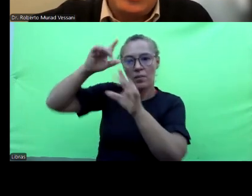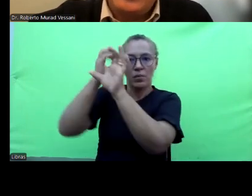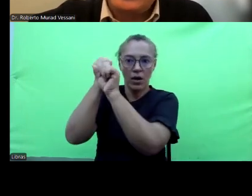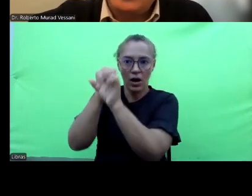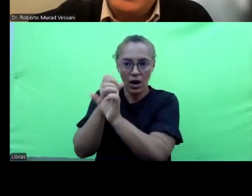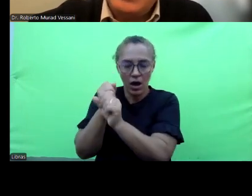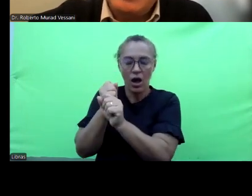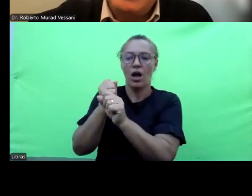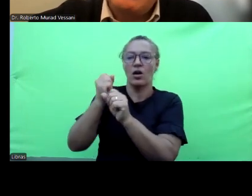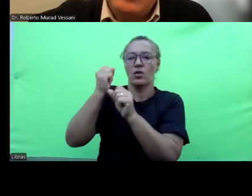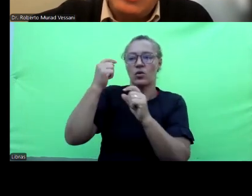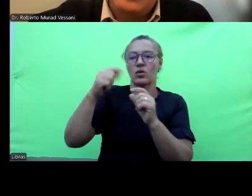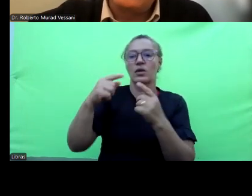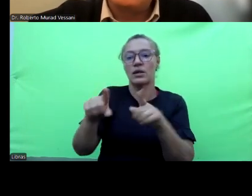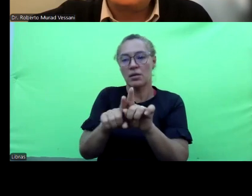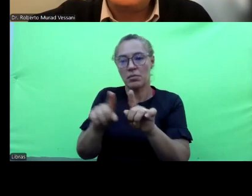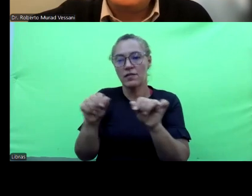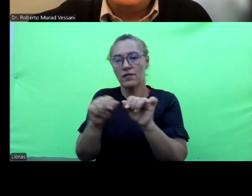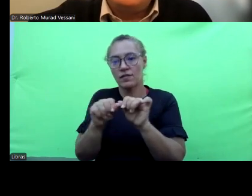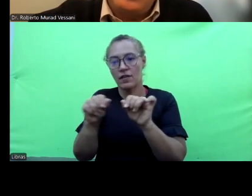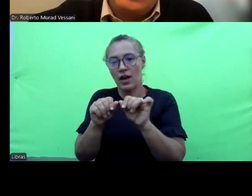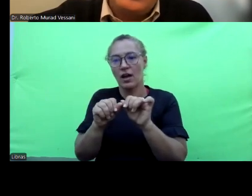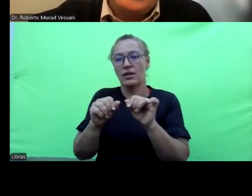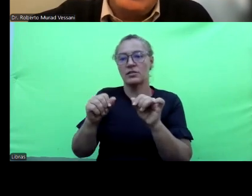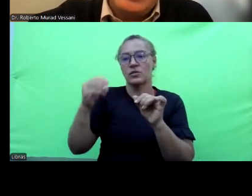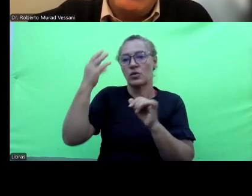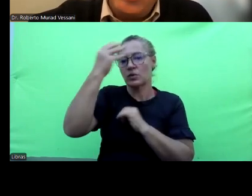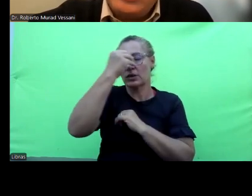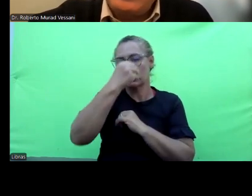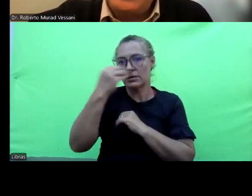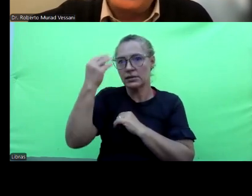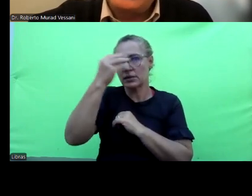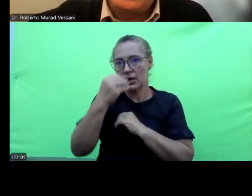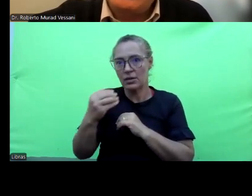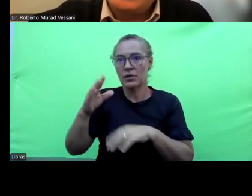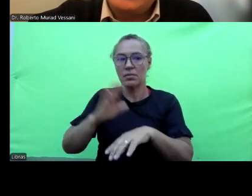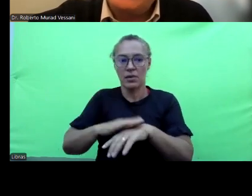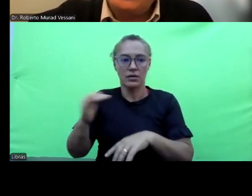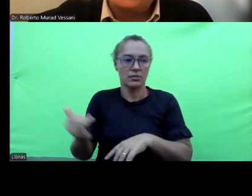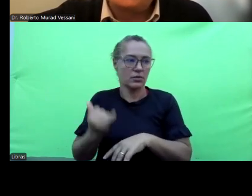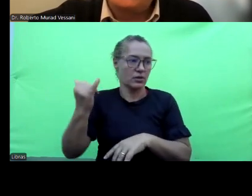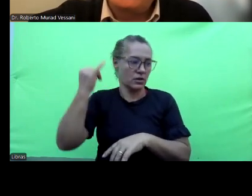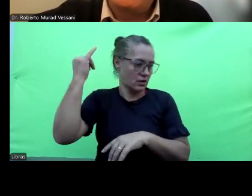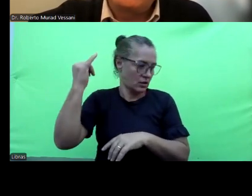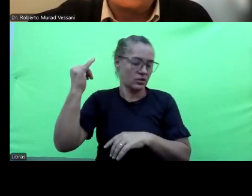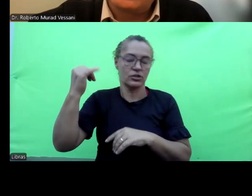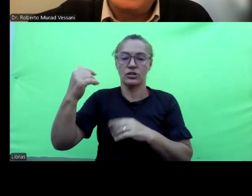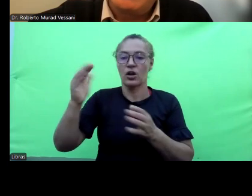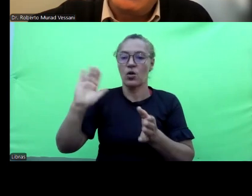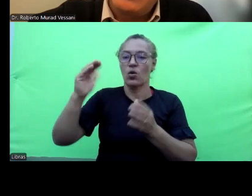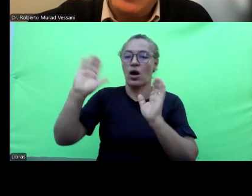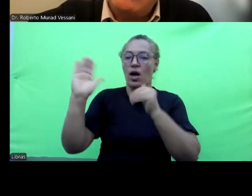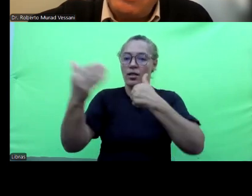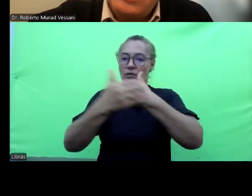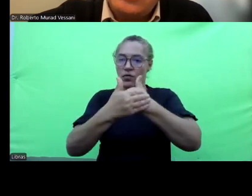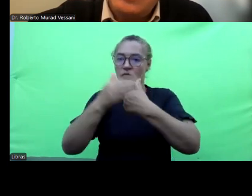exame de gonioscopia, que é para ver o ângulo do olho, e o outro exame que é muito importante, que é o exame de fundo de olho, que é a fundoscopia,